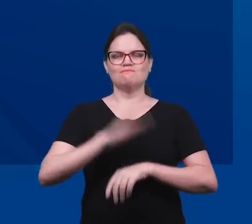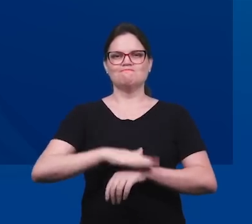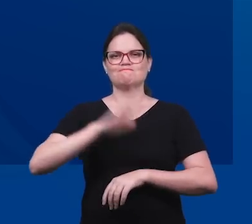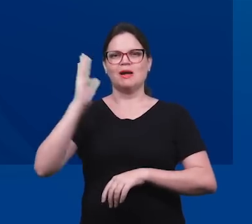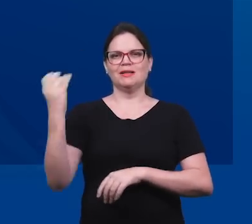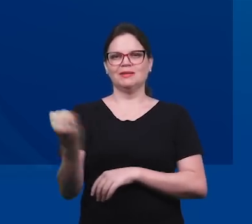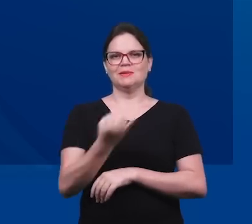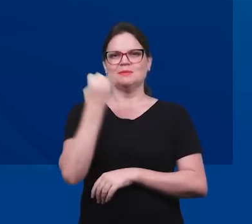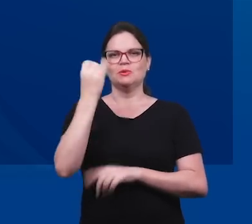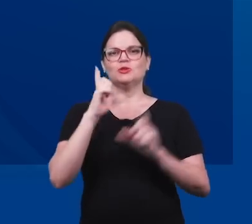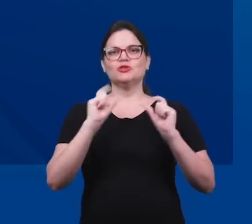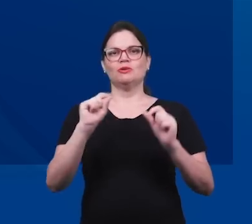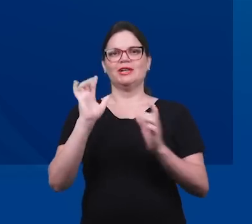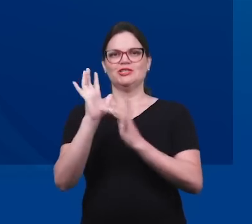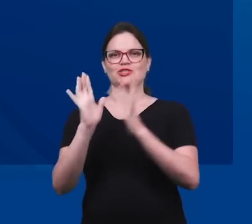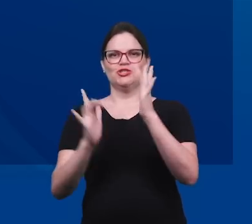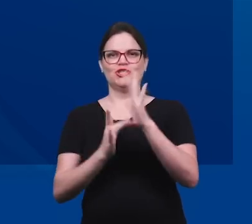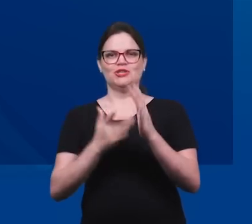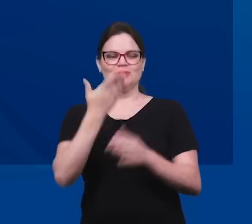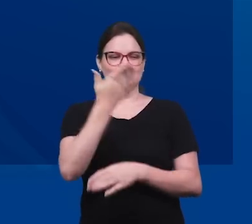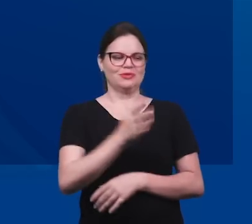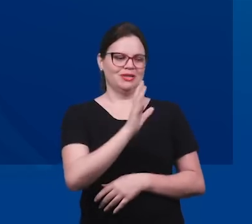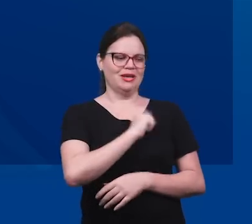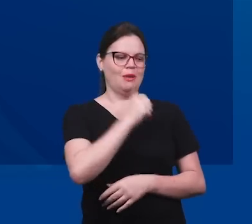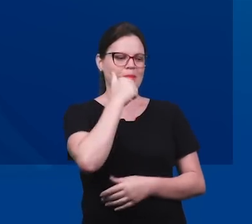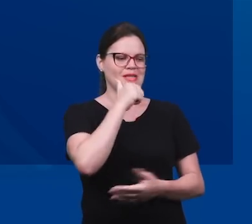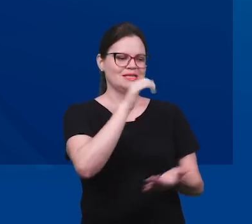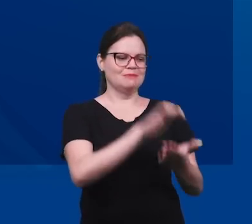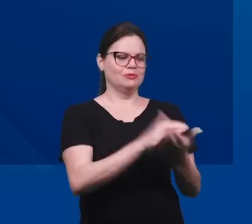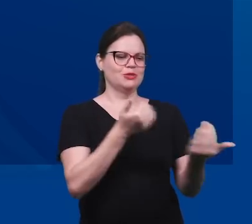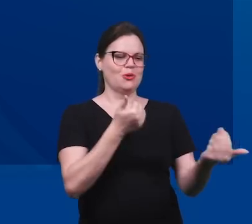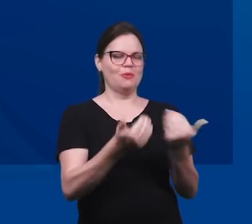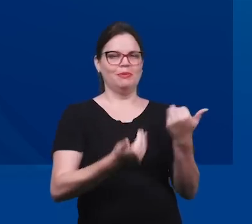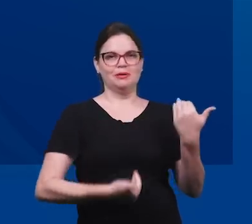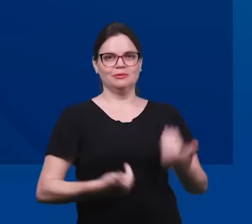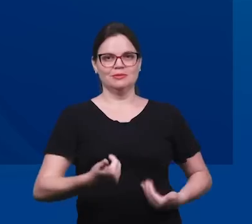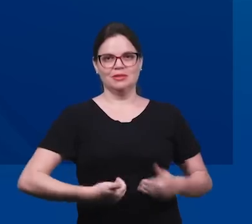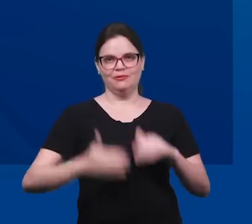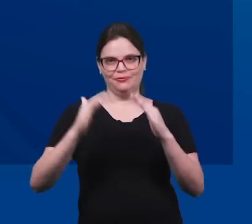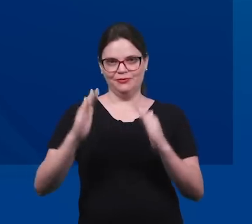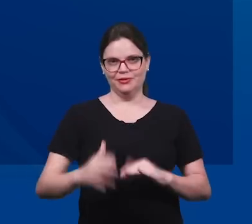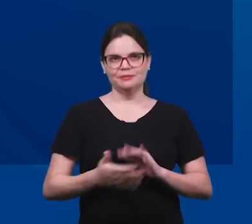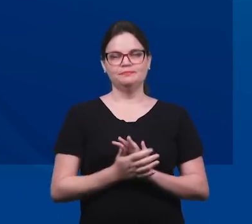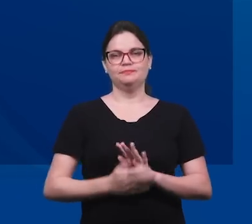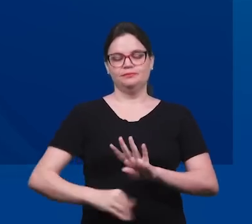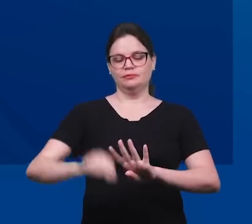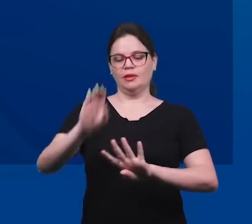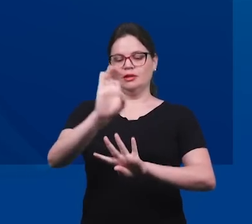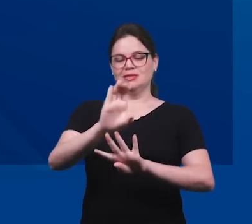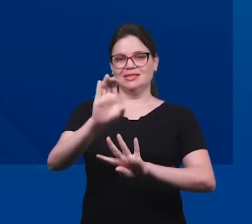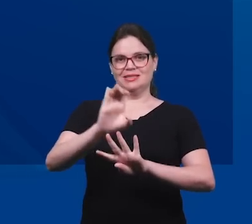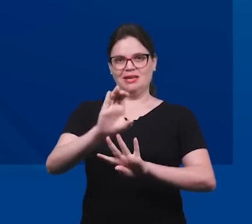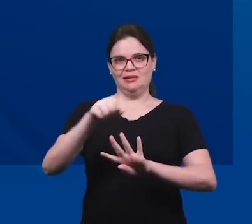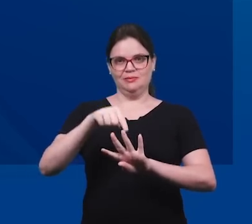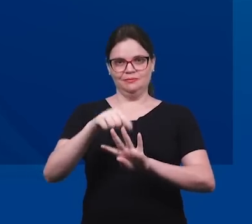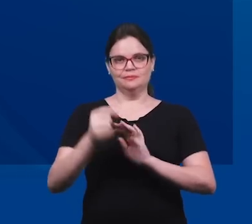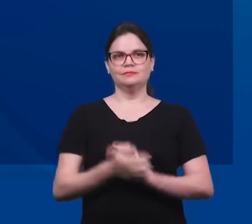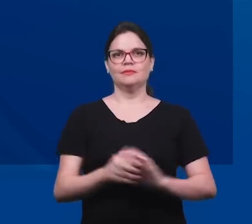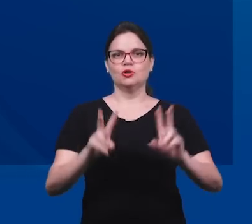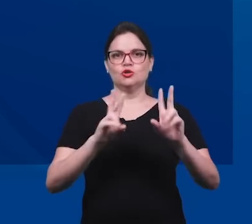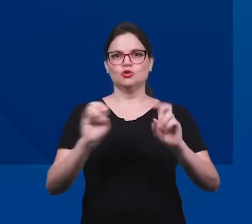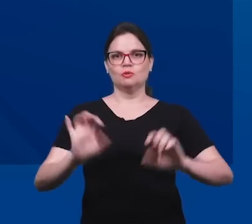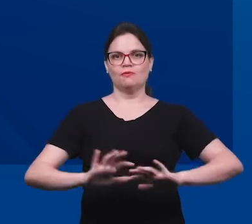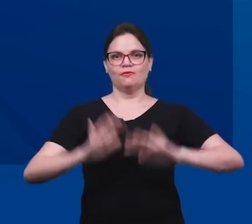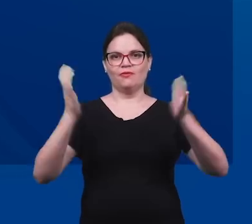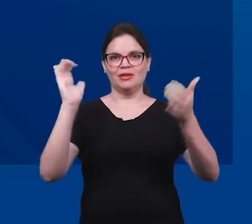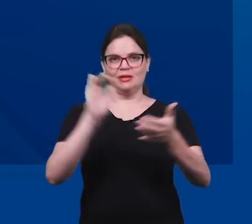Senhor Jesus, que é o esposo, e a sua esposa, que é a igreja fiel. Respondendo a letra C, sobre as bodas de